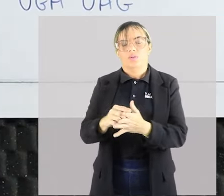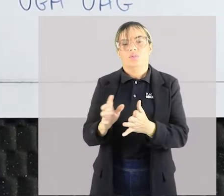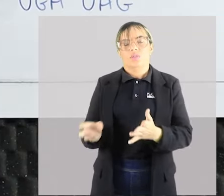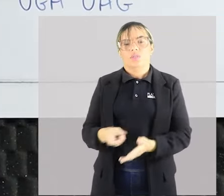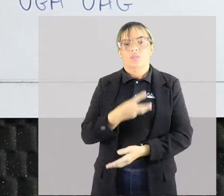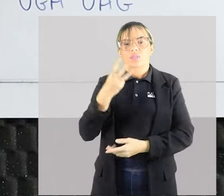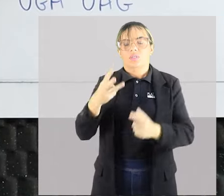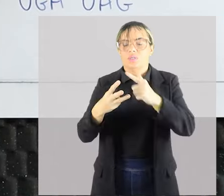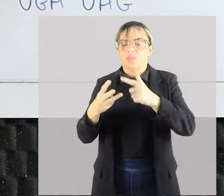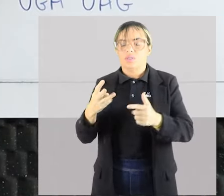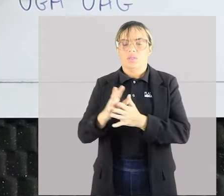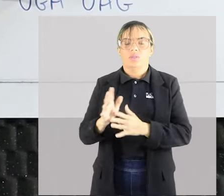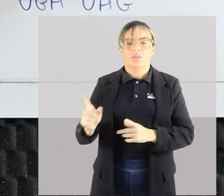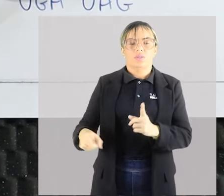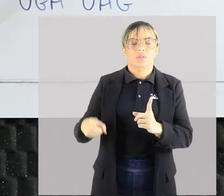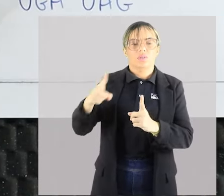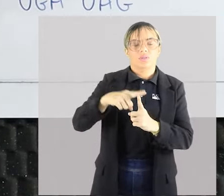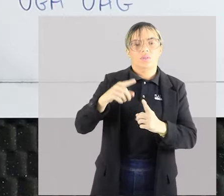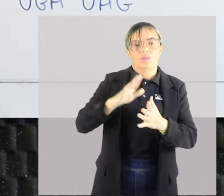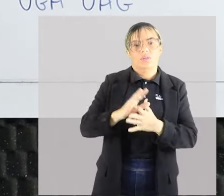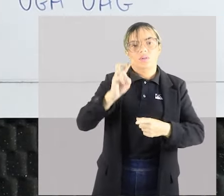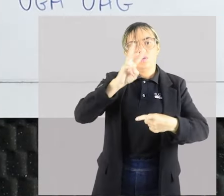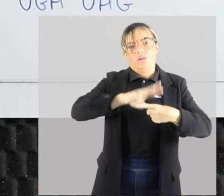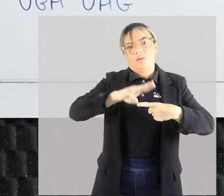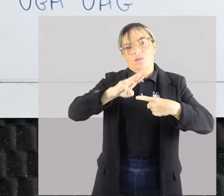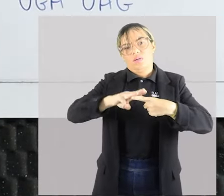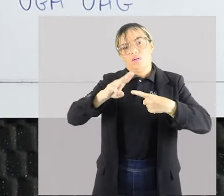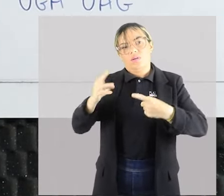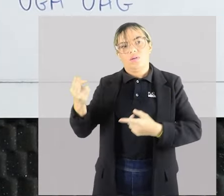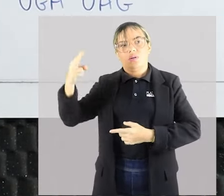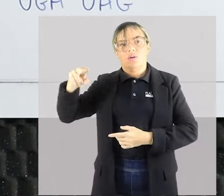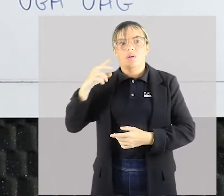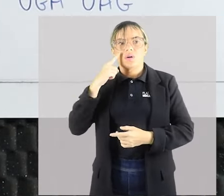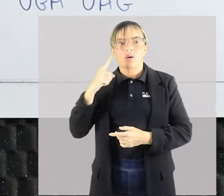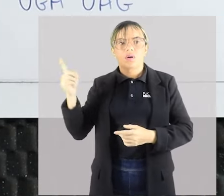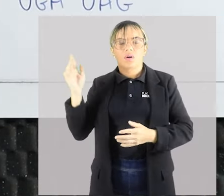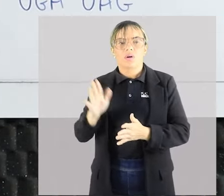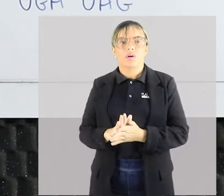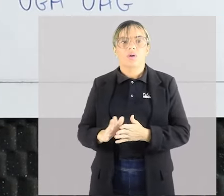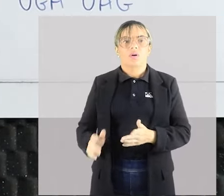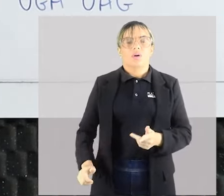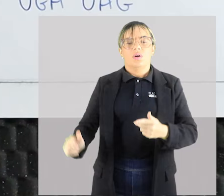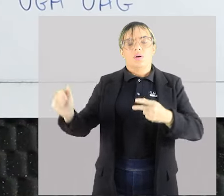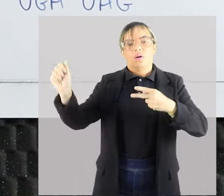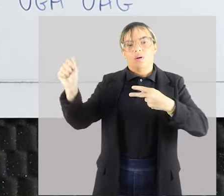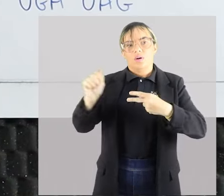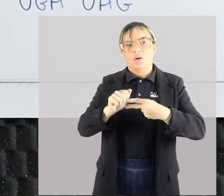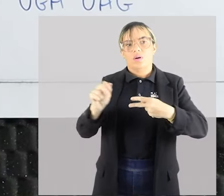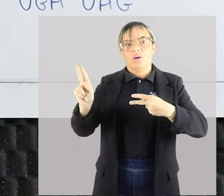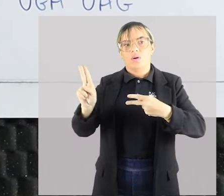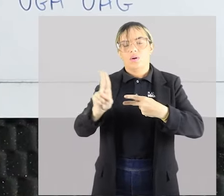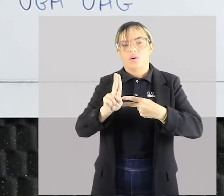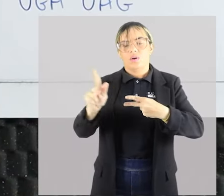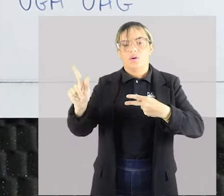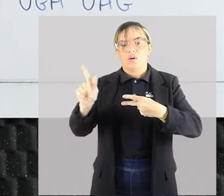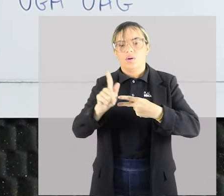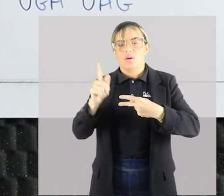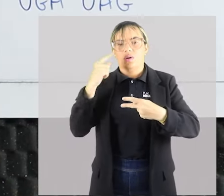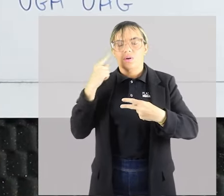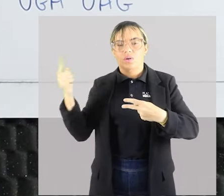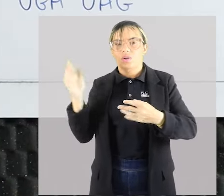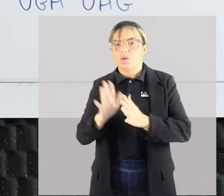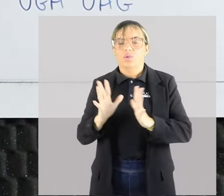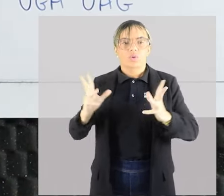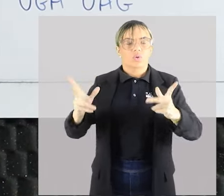iniciação ele é o codon a ou seja toda a proteína começa com essa